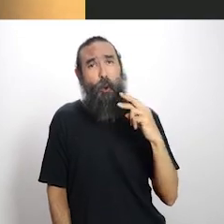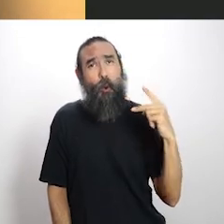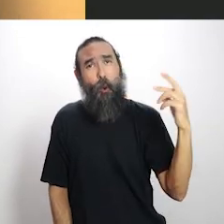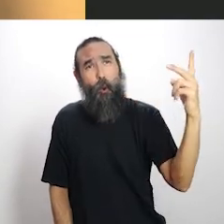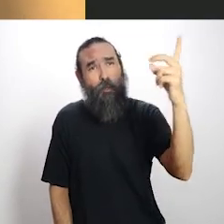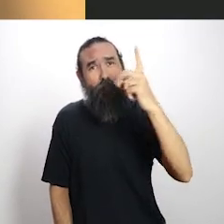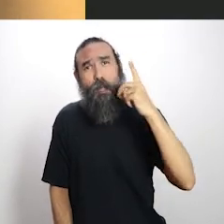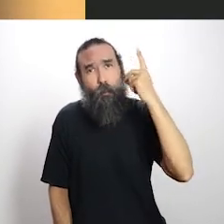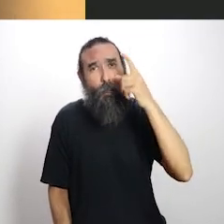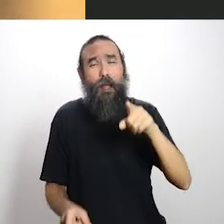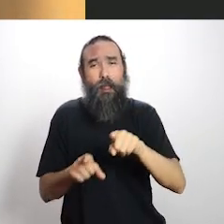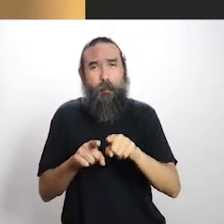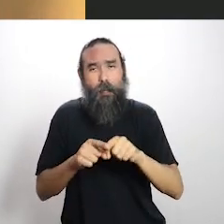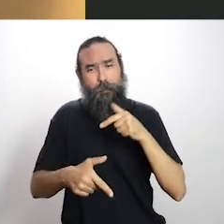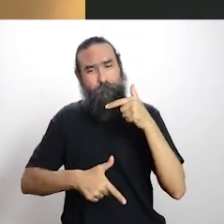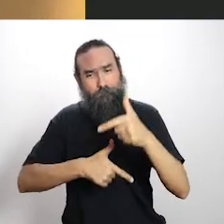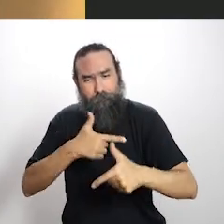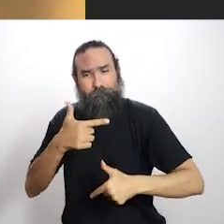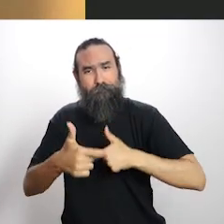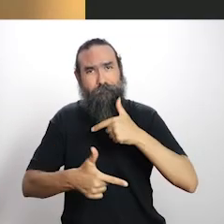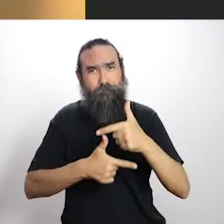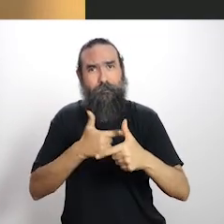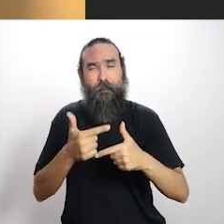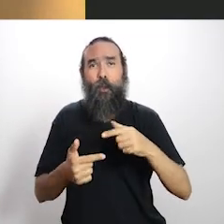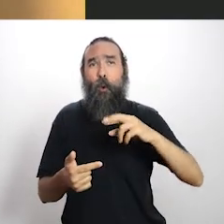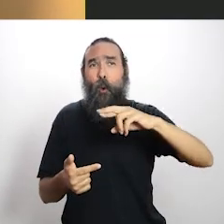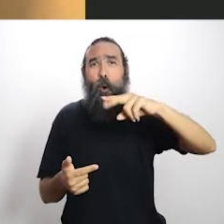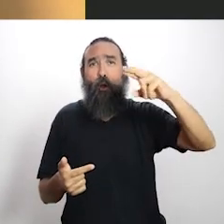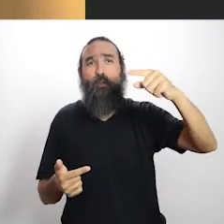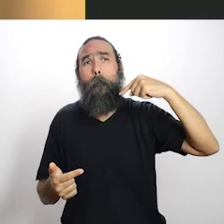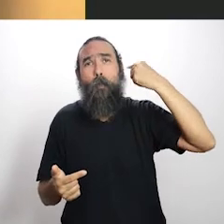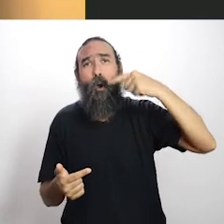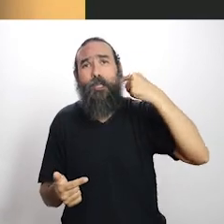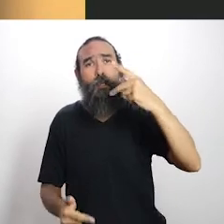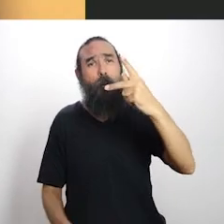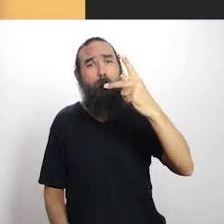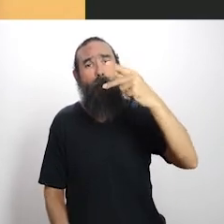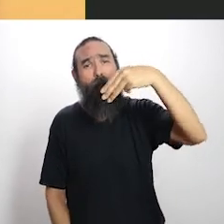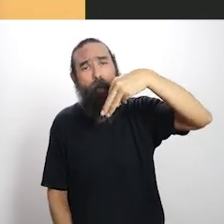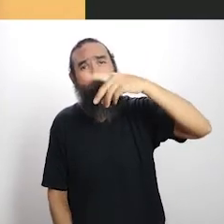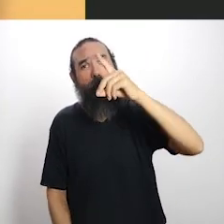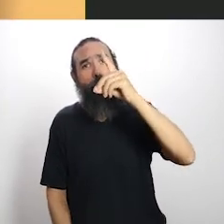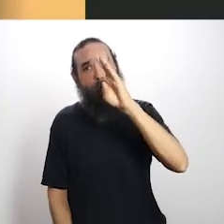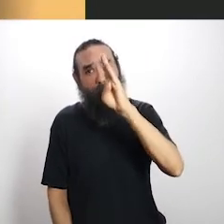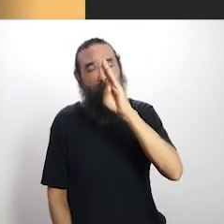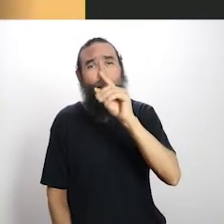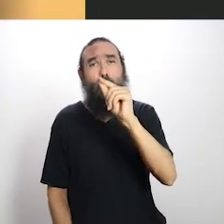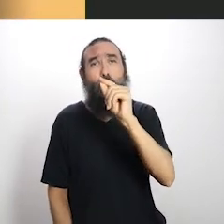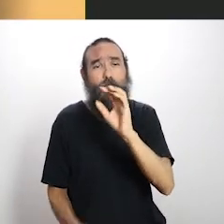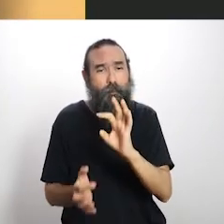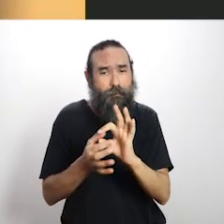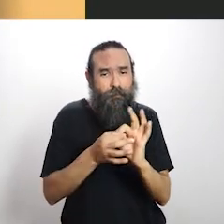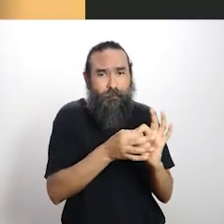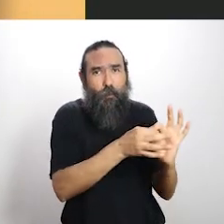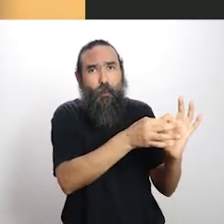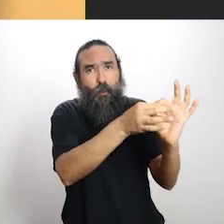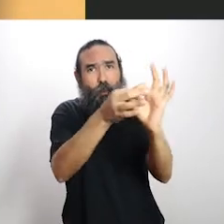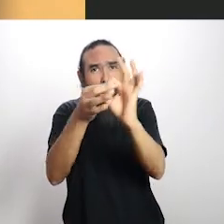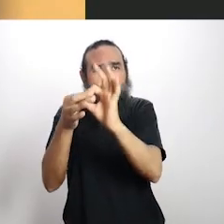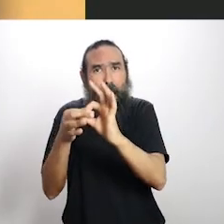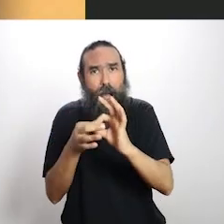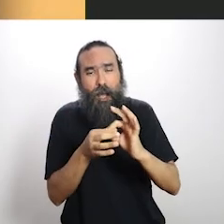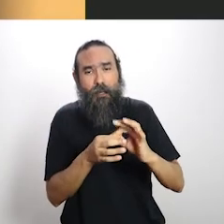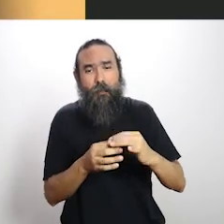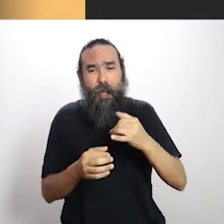uma sinergia muito interessante e isso é um capital da lei a lei saiu forte do